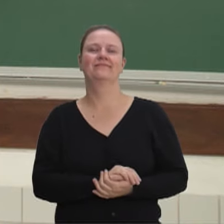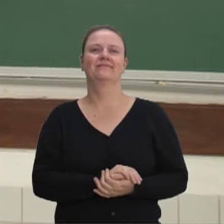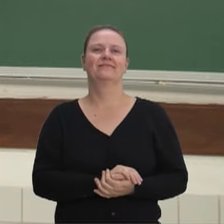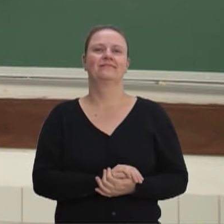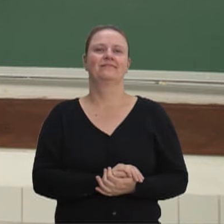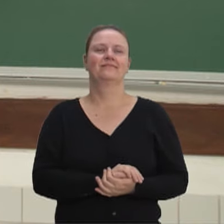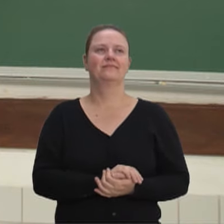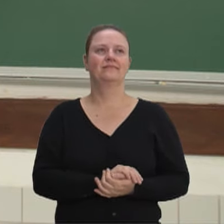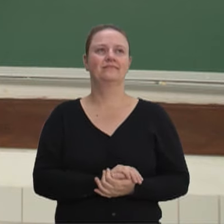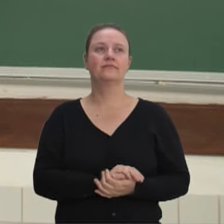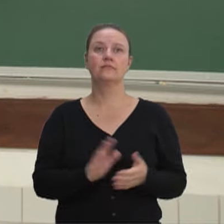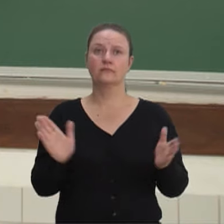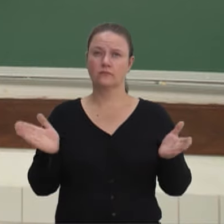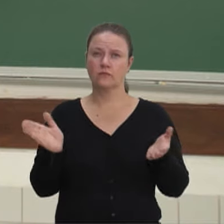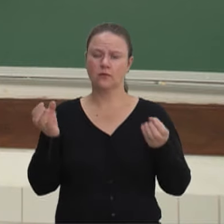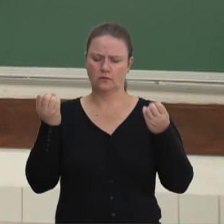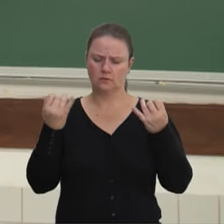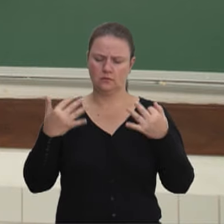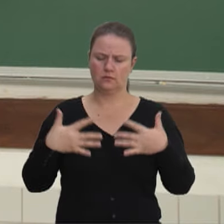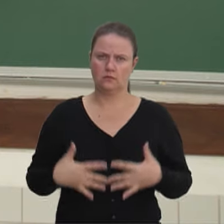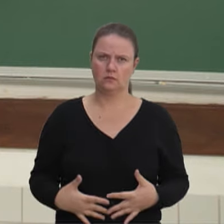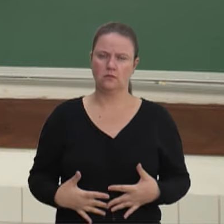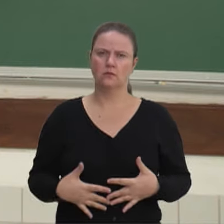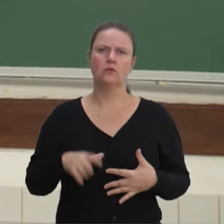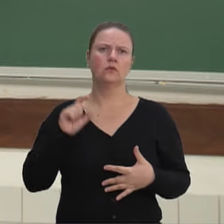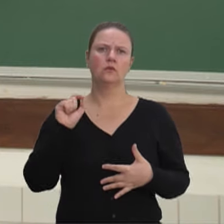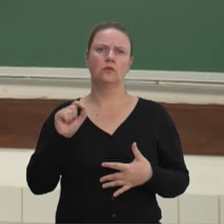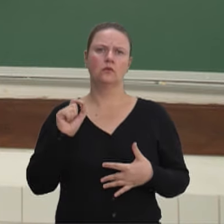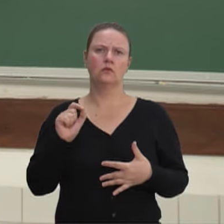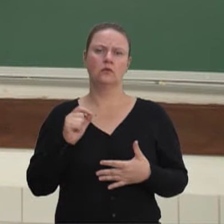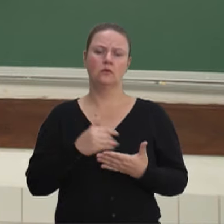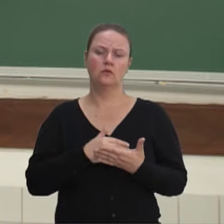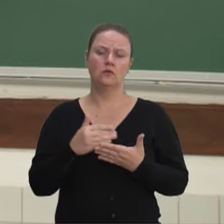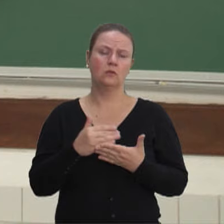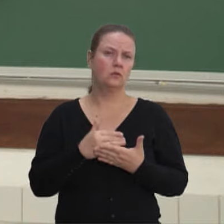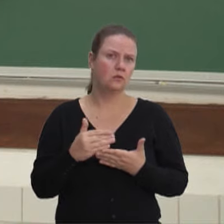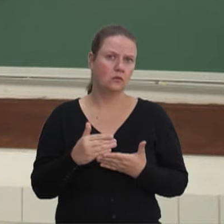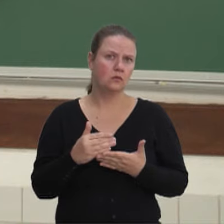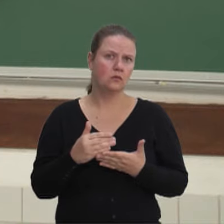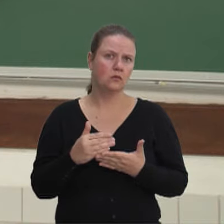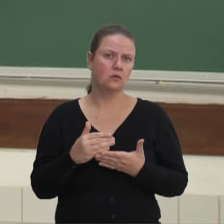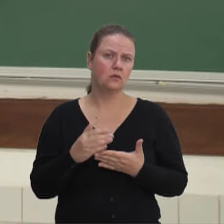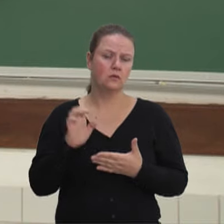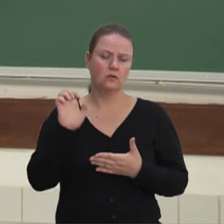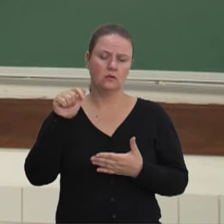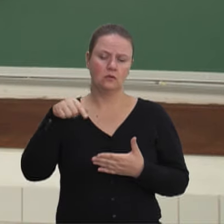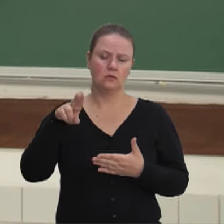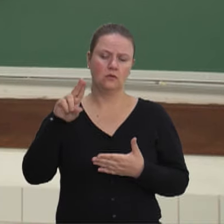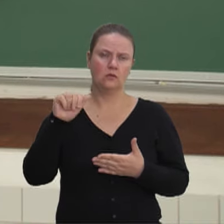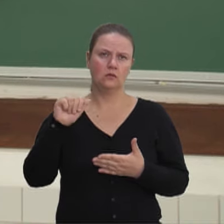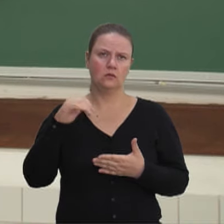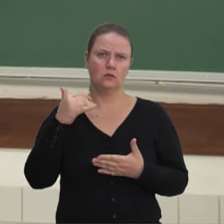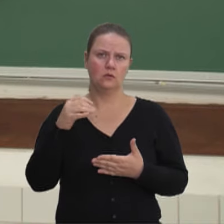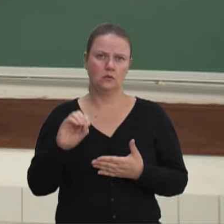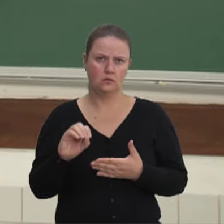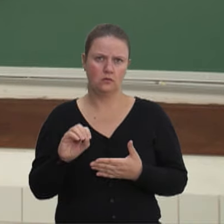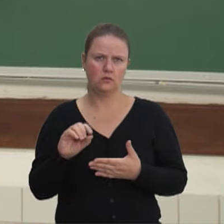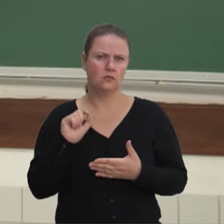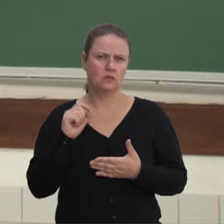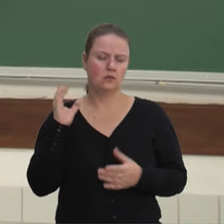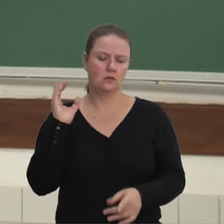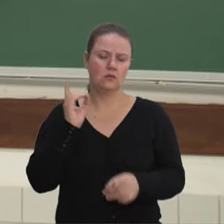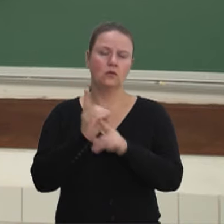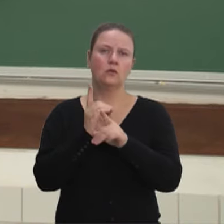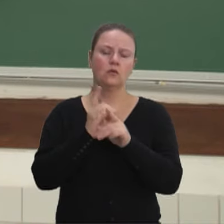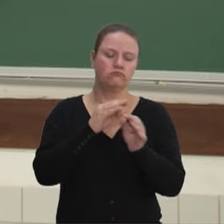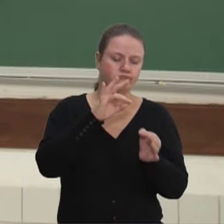Tá? Eu já tinha falado também que a partir da equação segmentária, a gente chega nos